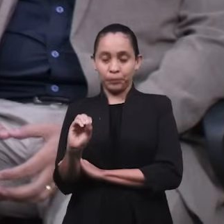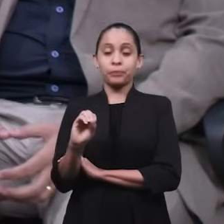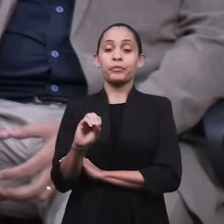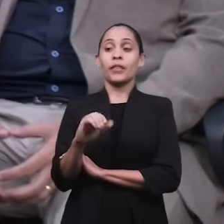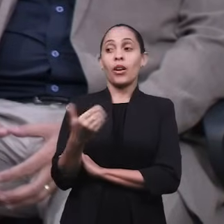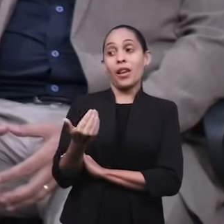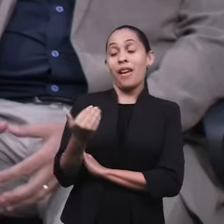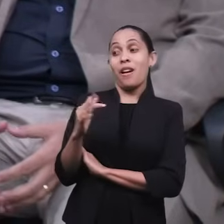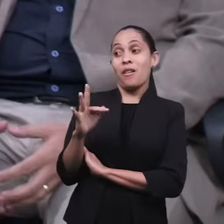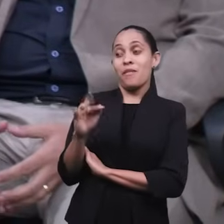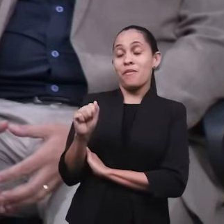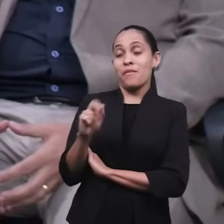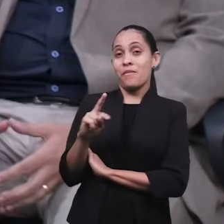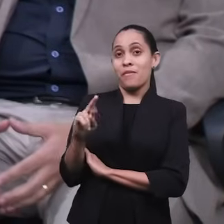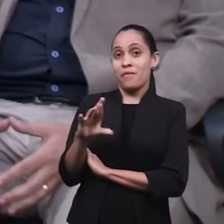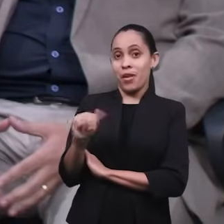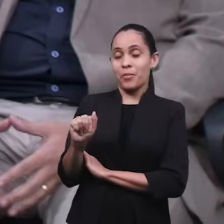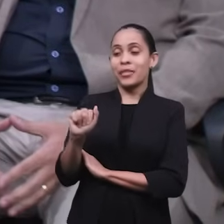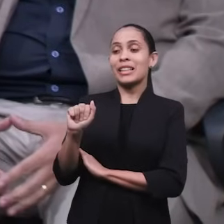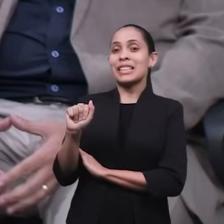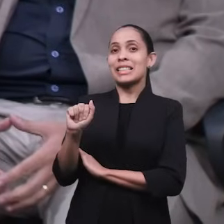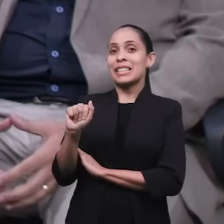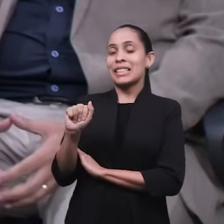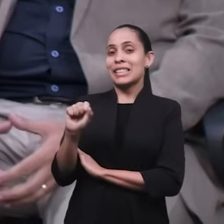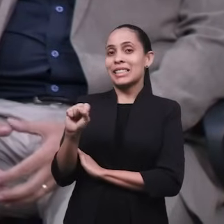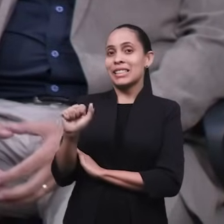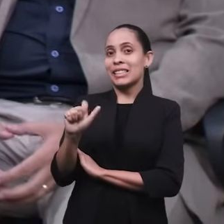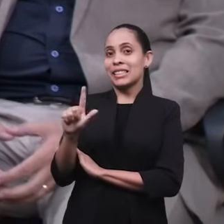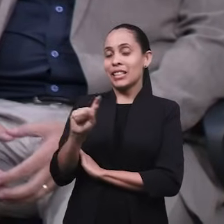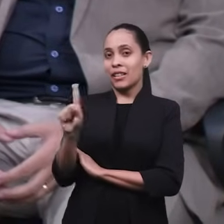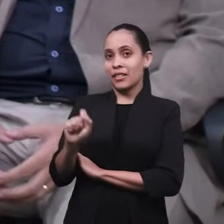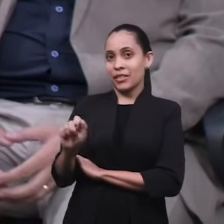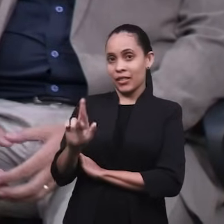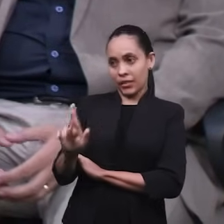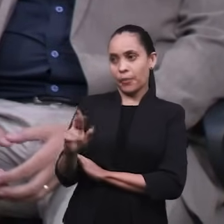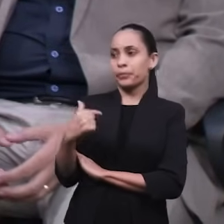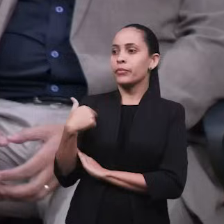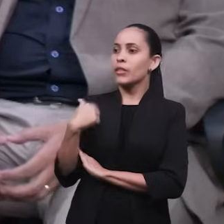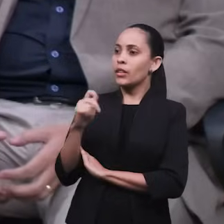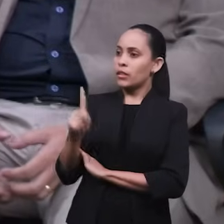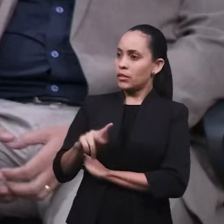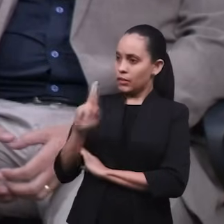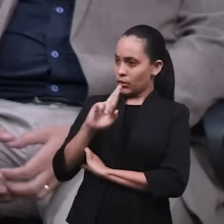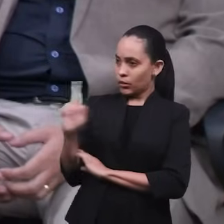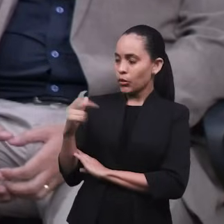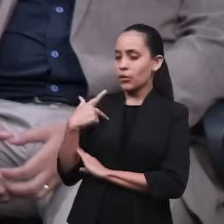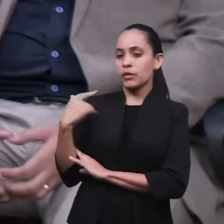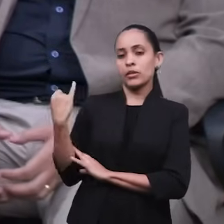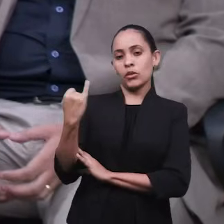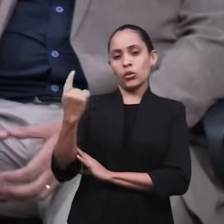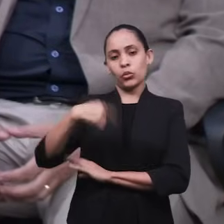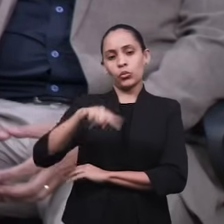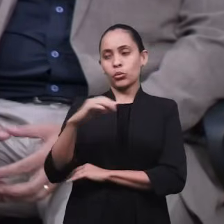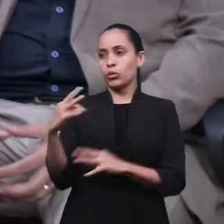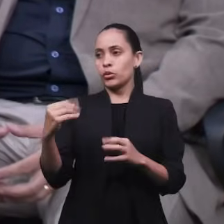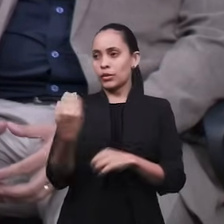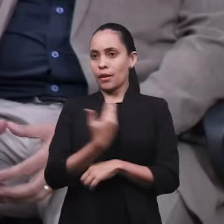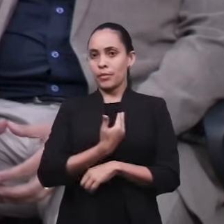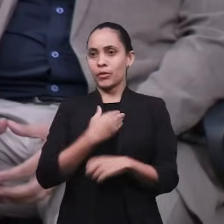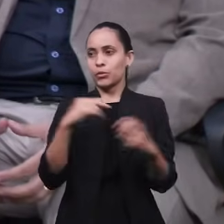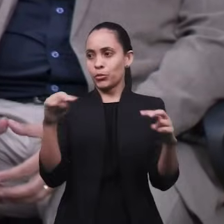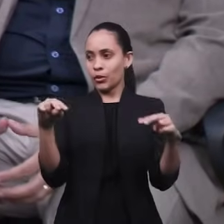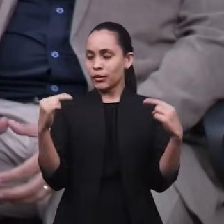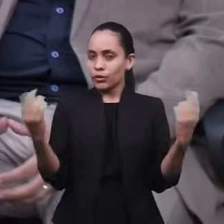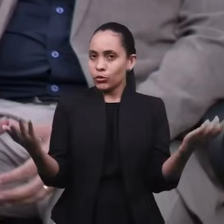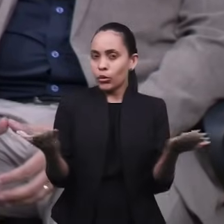Fábio Salazar, quero cumprimentá-lo com a paz do Senhor Jesus e gostaria que você falasse para nós, para os irmãos, para os amigos que estão nos